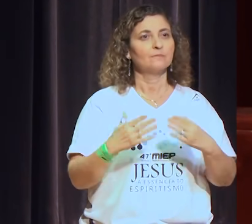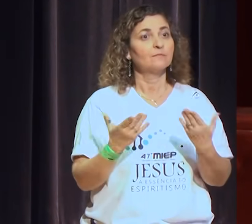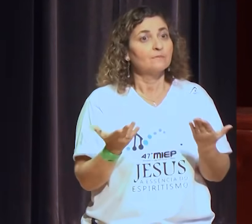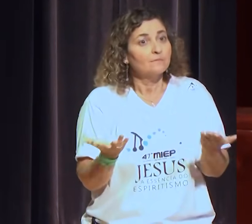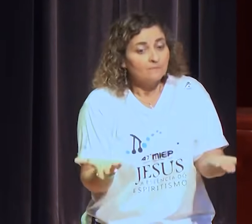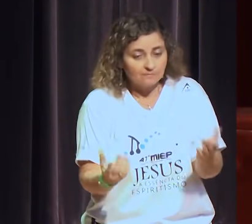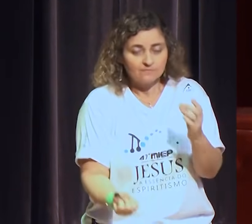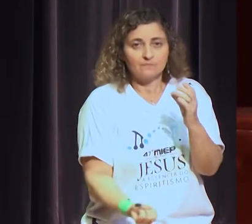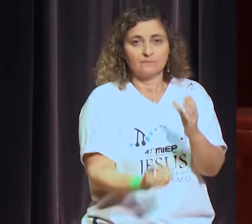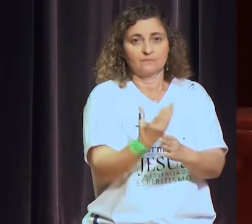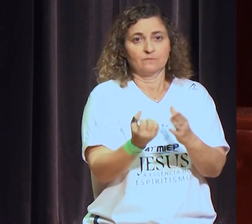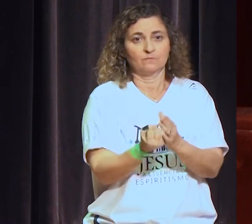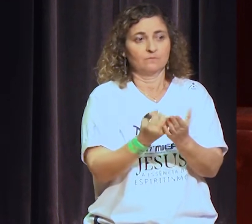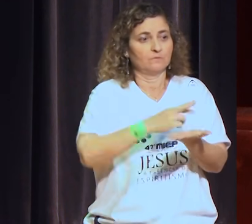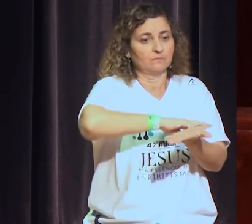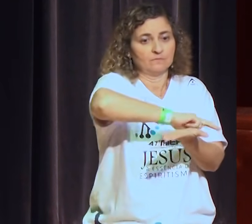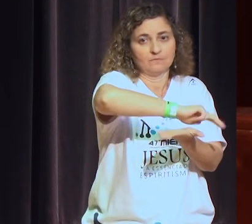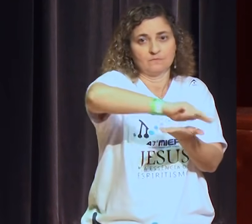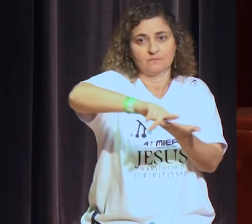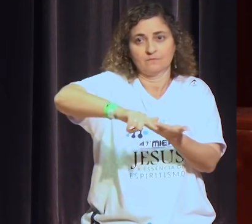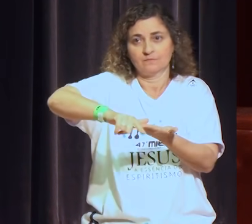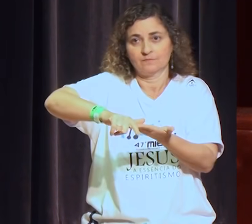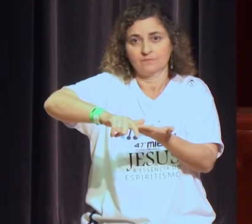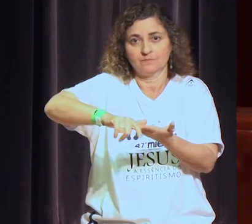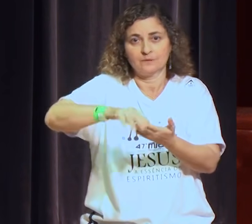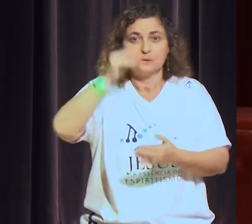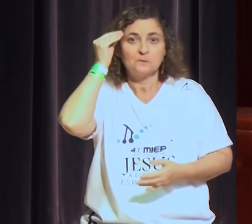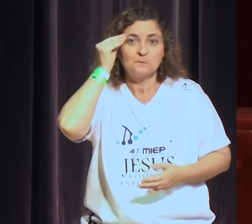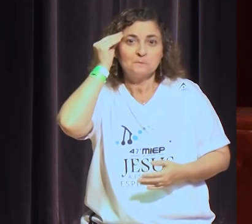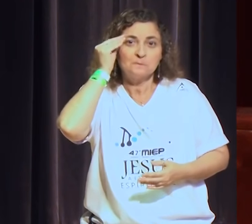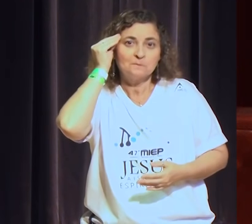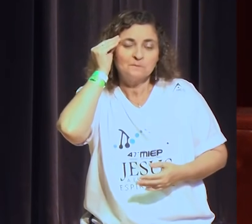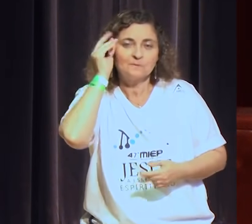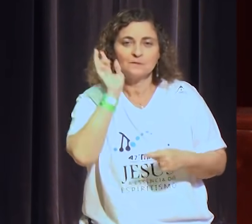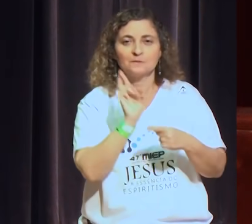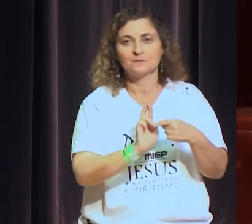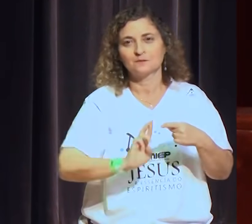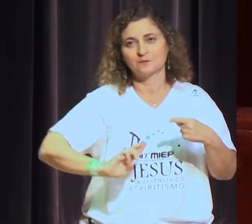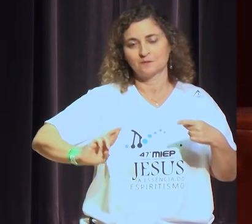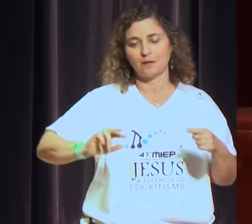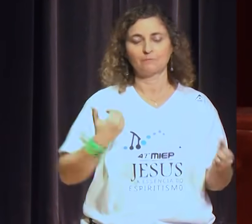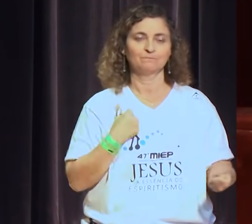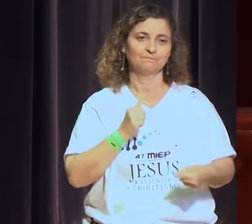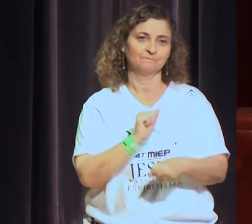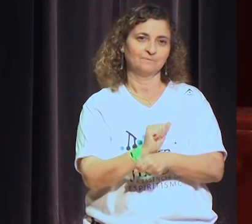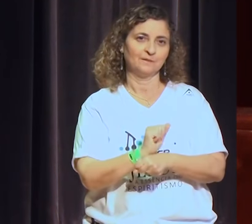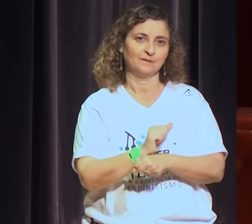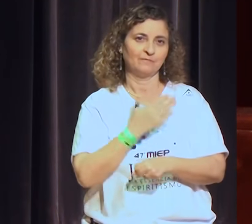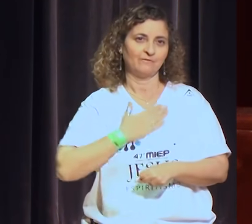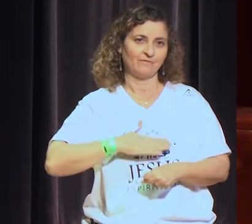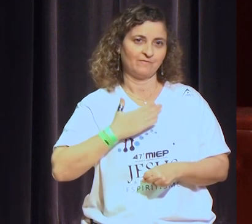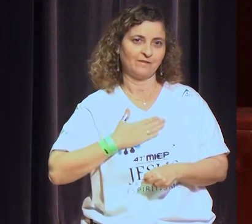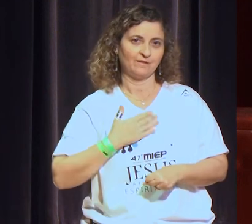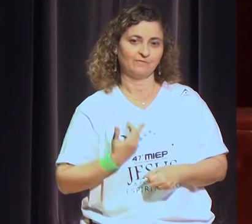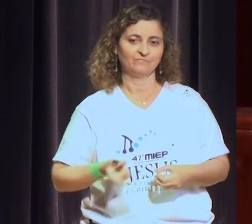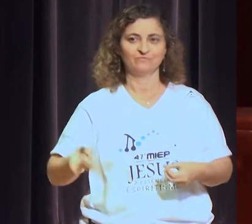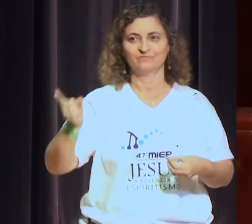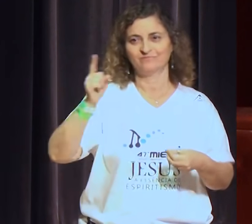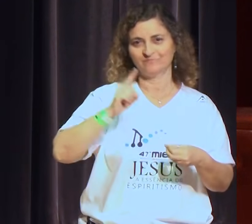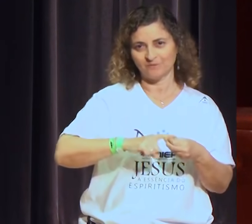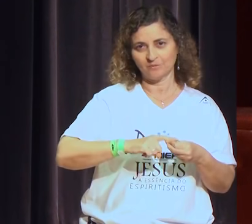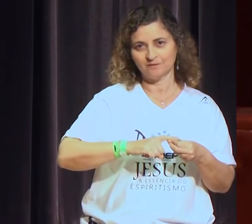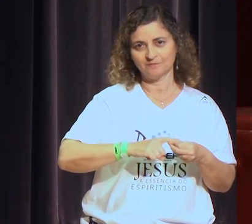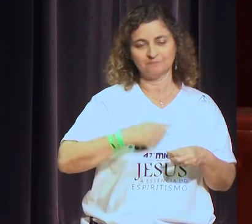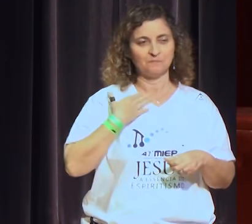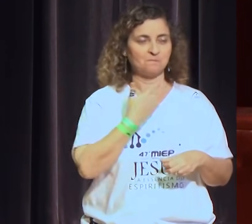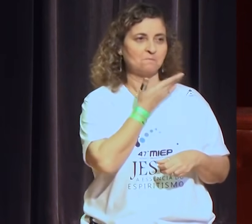E assim se dá a diversidade da experiência religiosa. E agora eu paro por aqui, nós vamos fazer um intervalo e